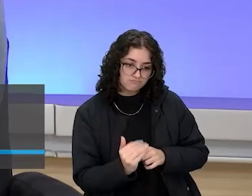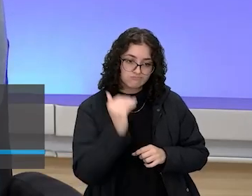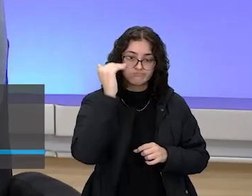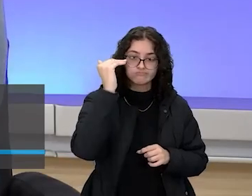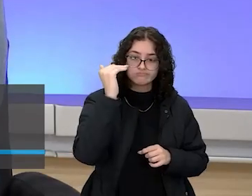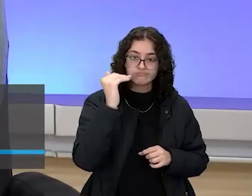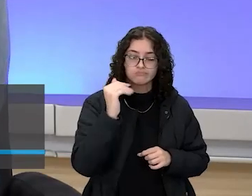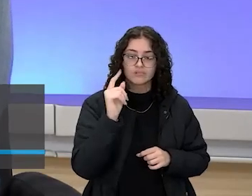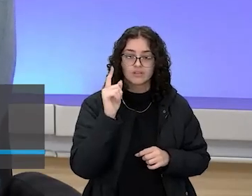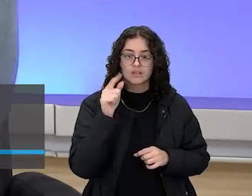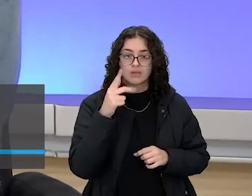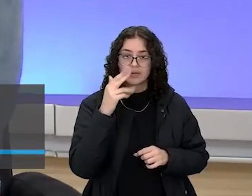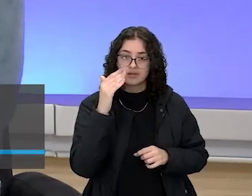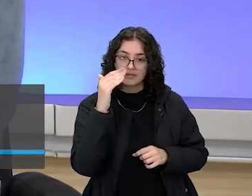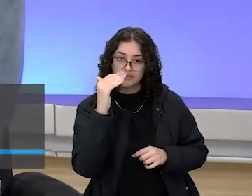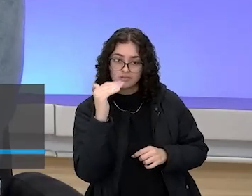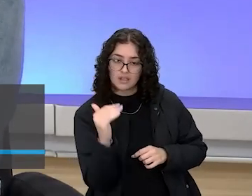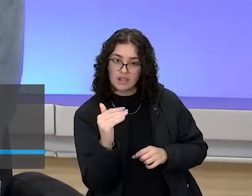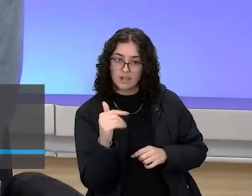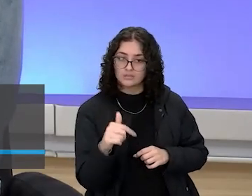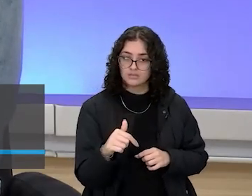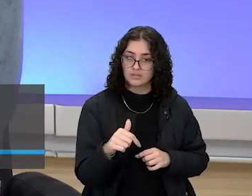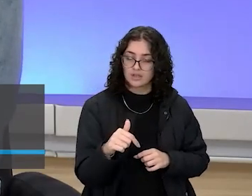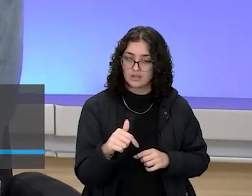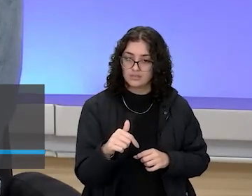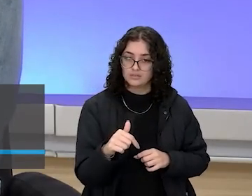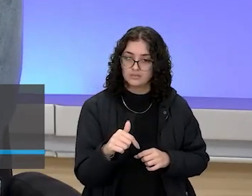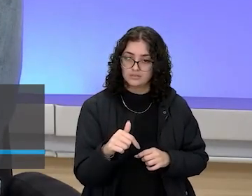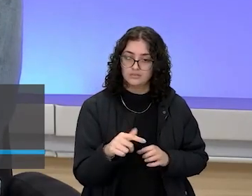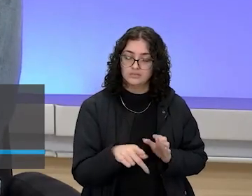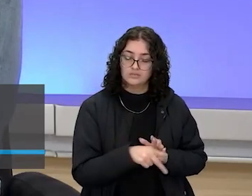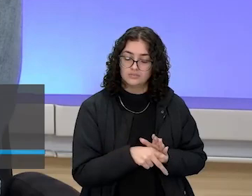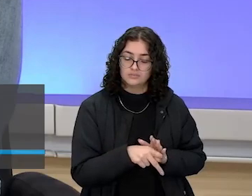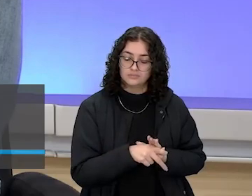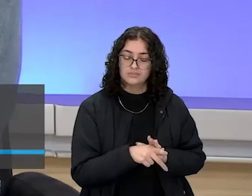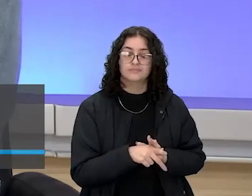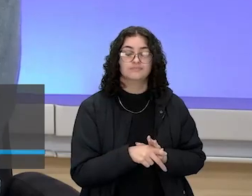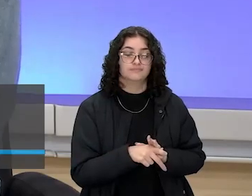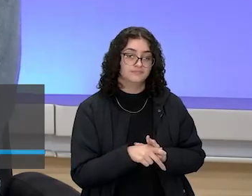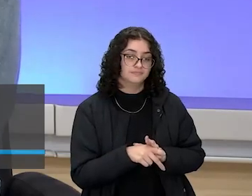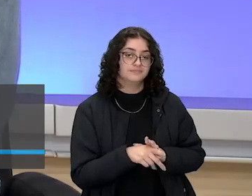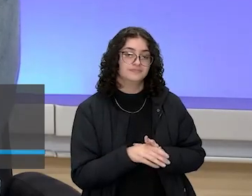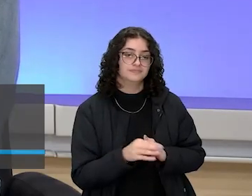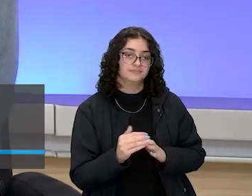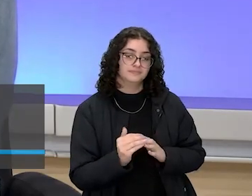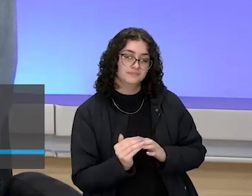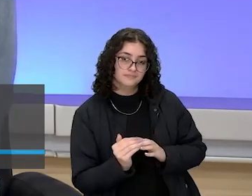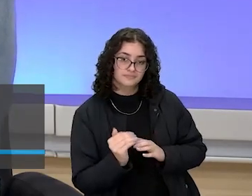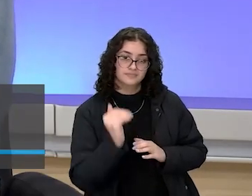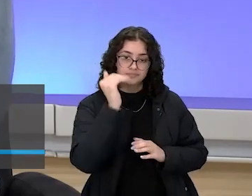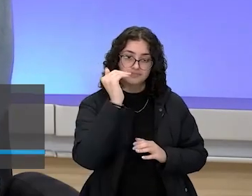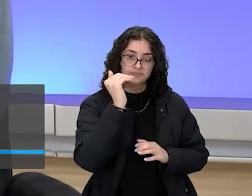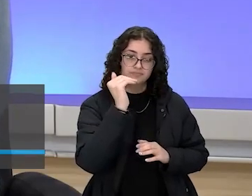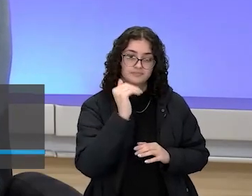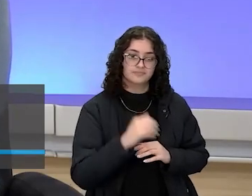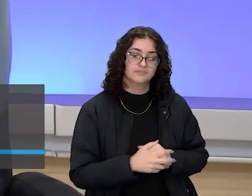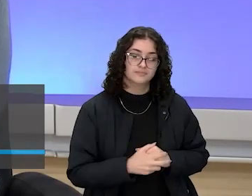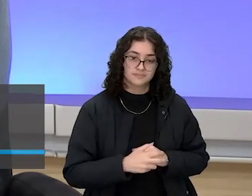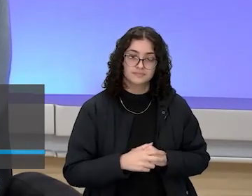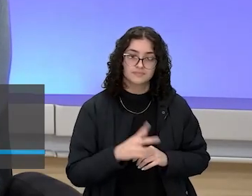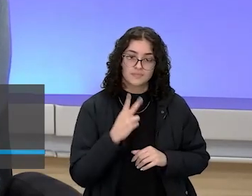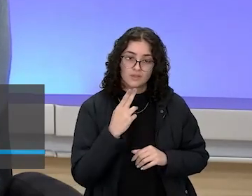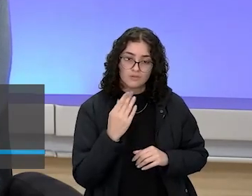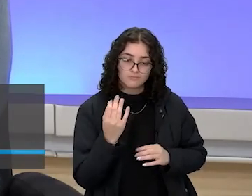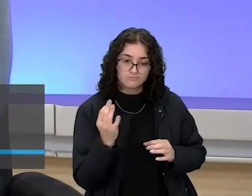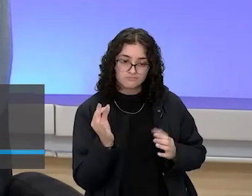eles já são abaixo de 7, que é o pH ácido, lembrando. Então, a gente vai fazer essa